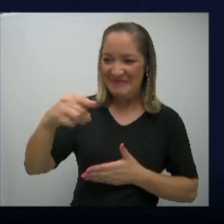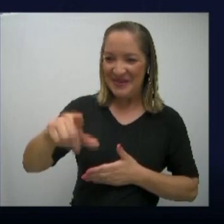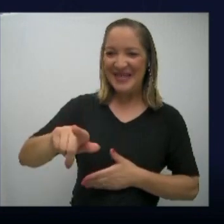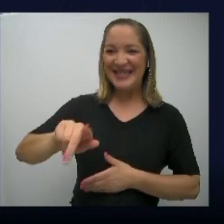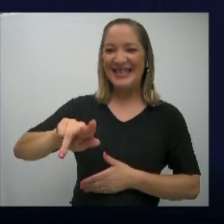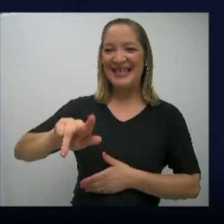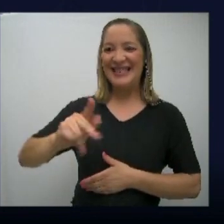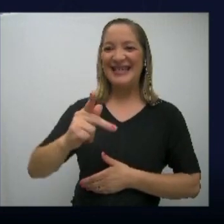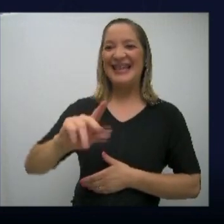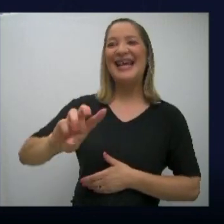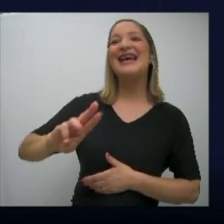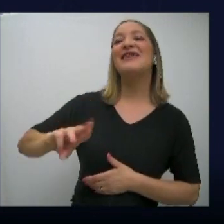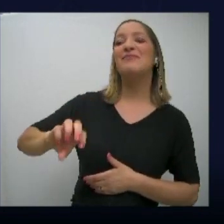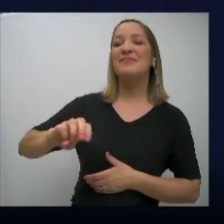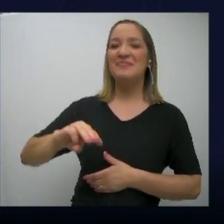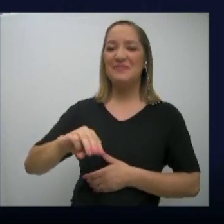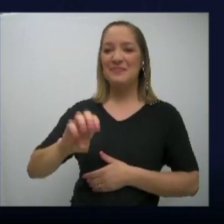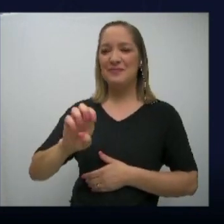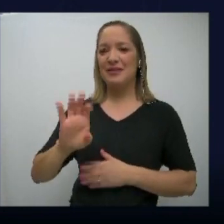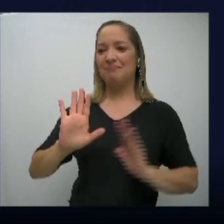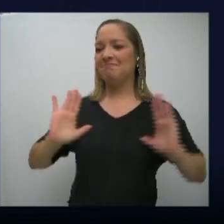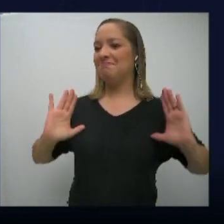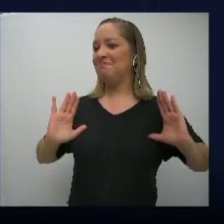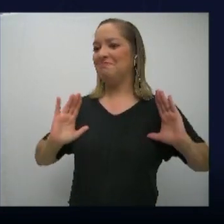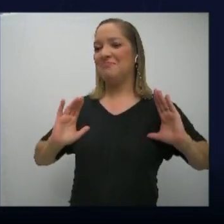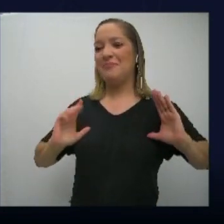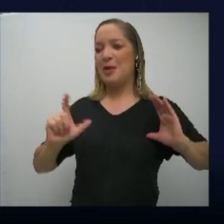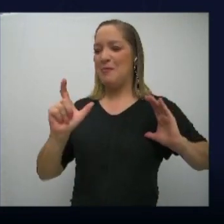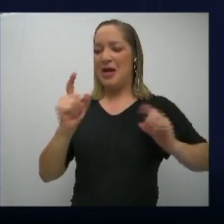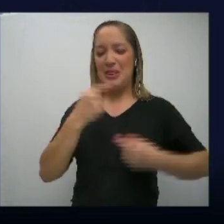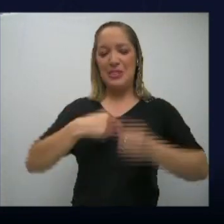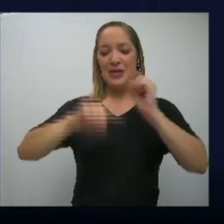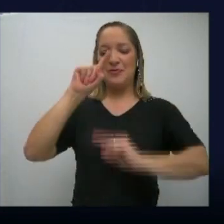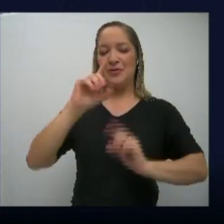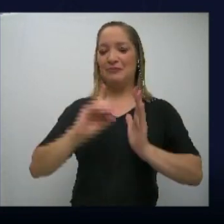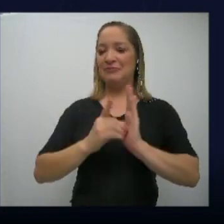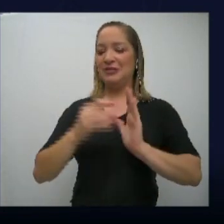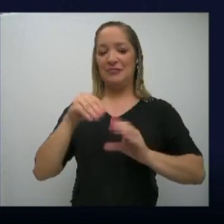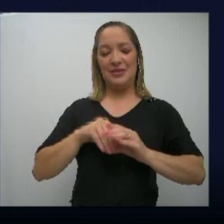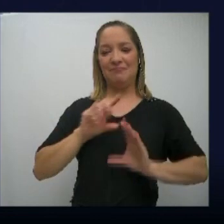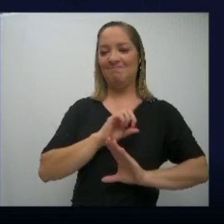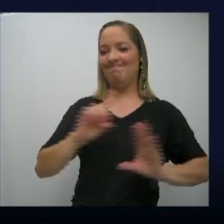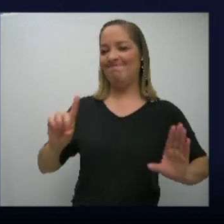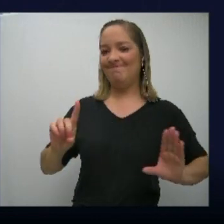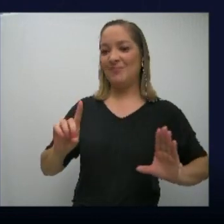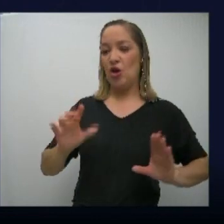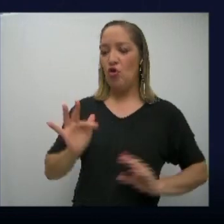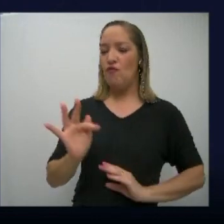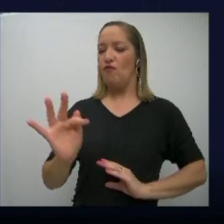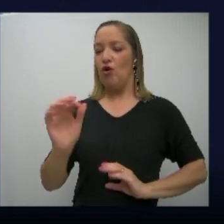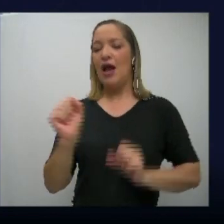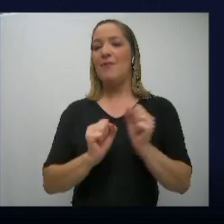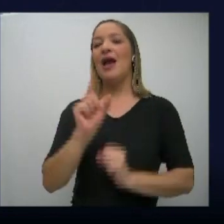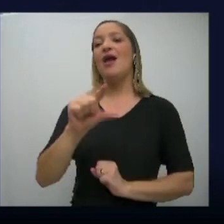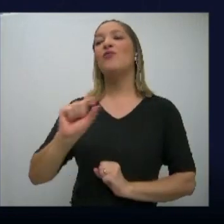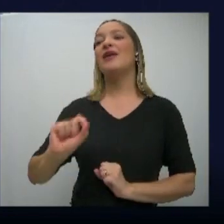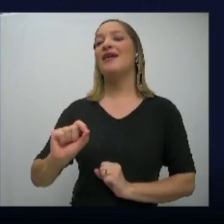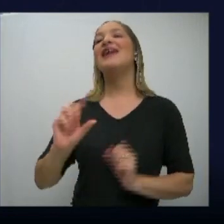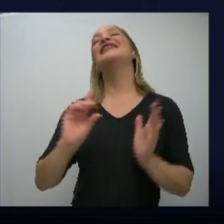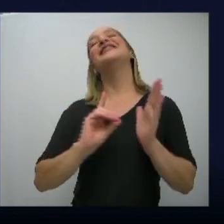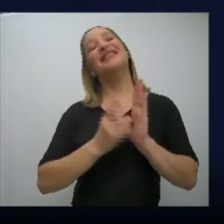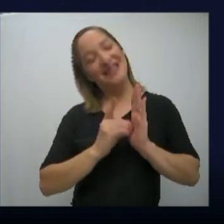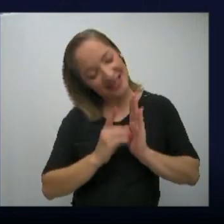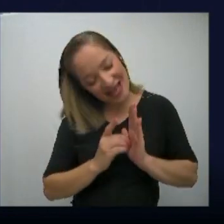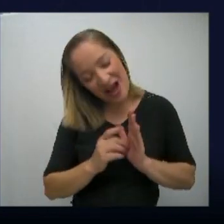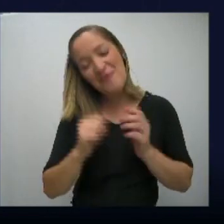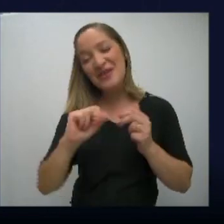Guilherme e nem usa a palavra transformação digital internamente porque eu acho que o futuro da empresa é digital a empresa